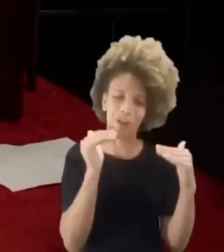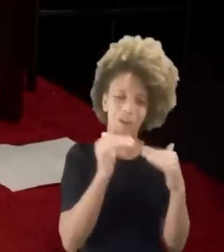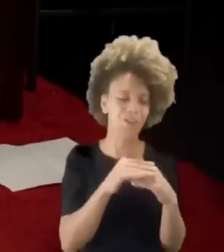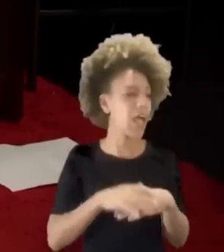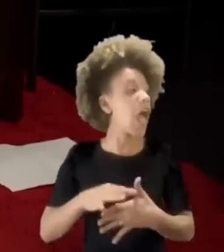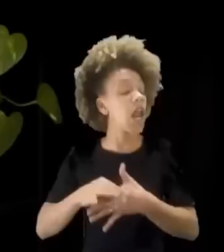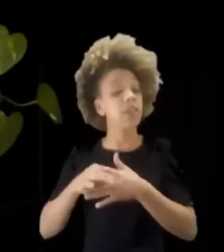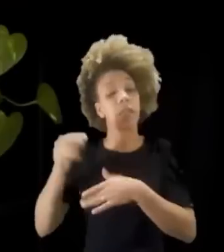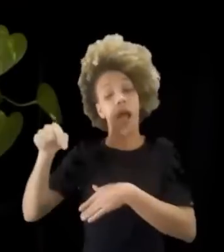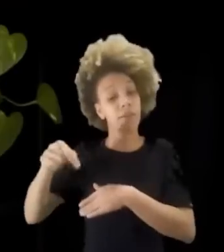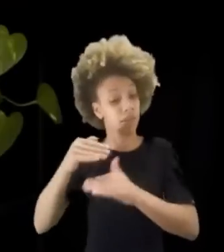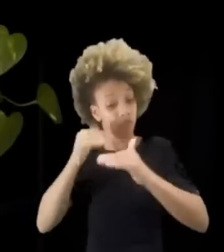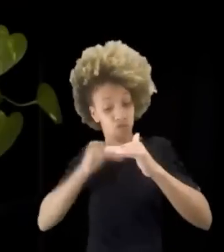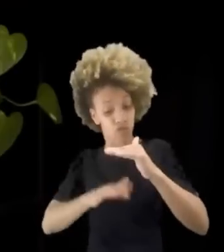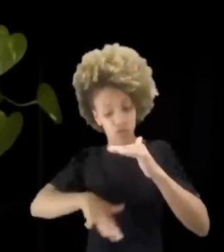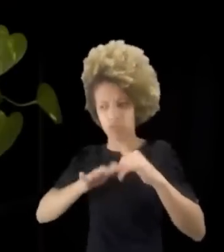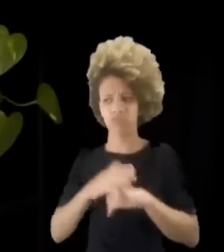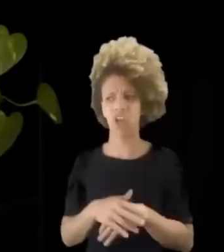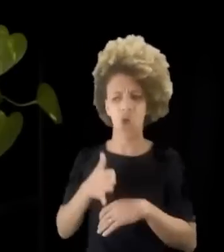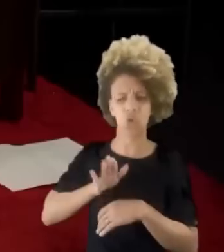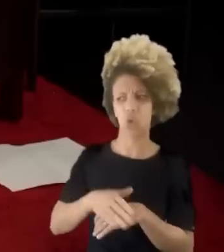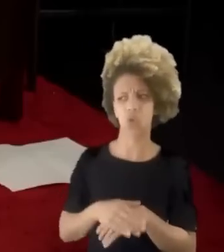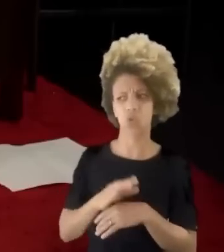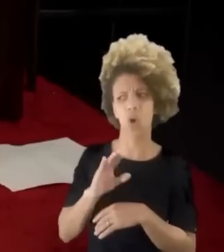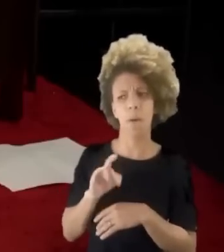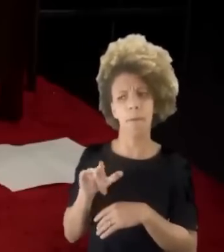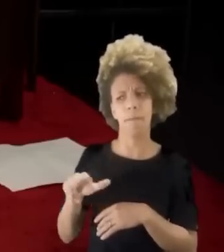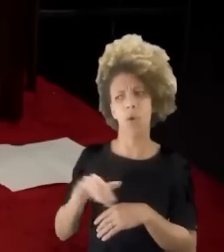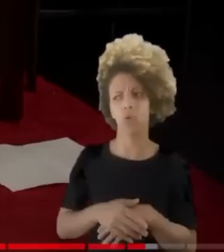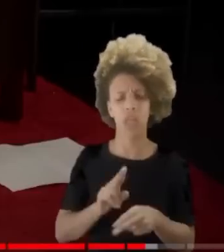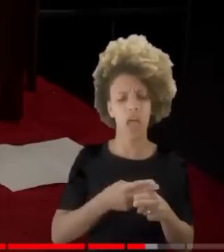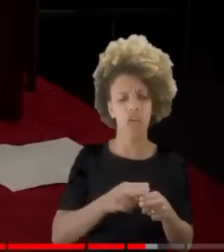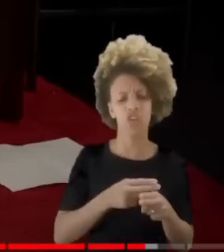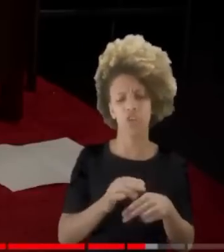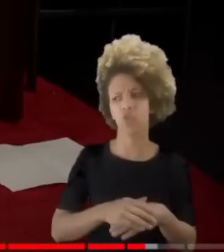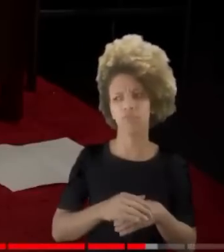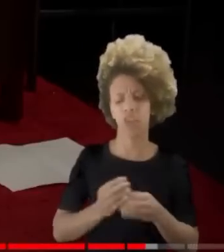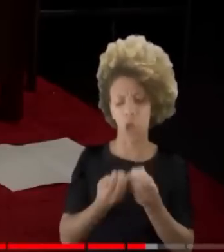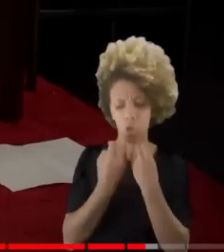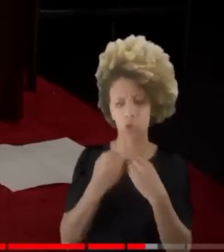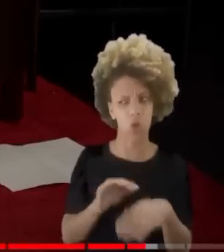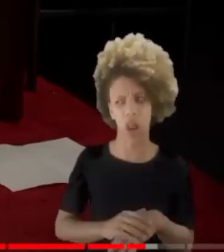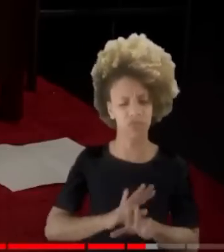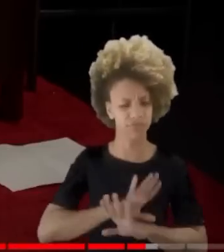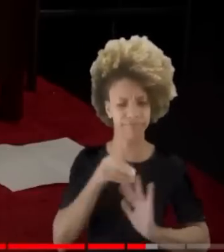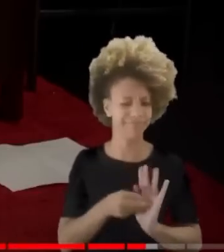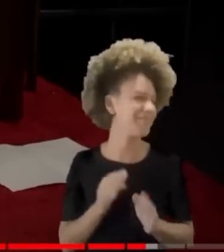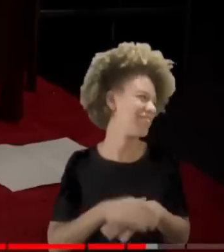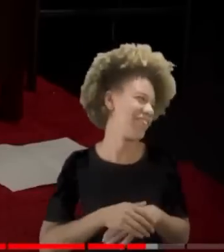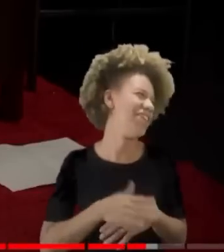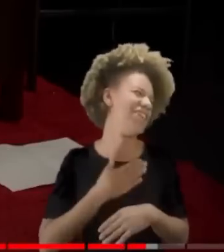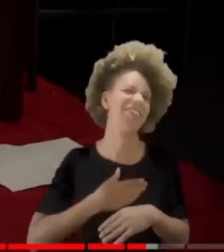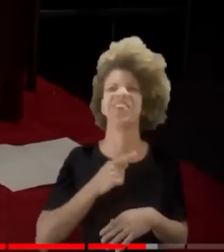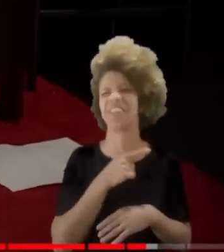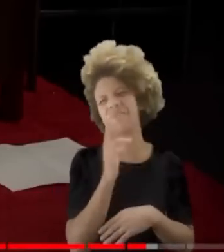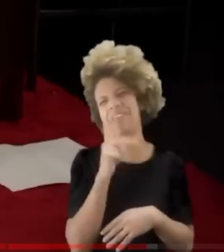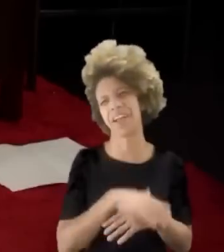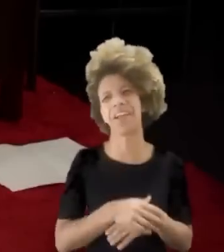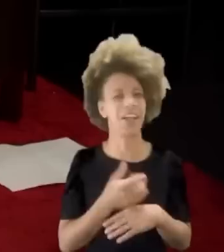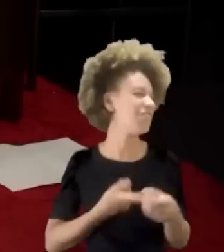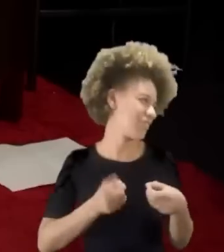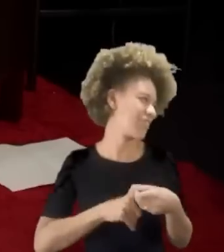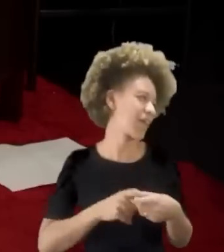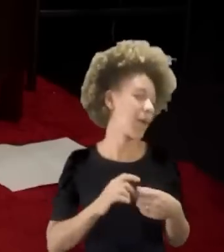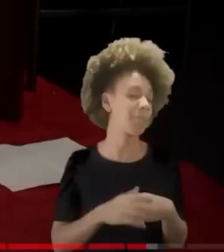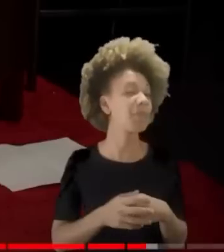concordo é quase como se fosse assim a lidera você tem que vir daqui de baixo Ah eu não gosto não o bolo pra mim de cenoura com chocolate Hahaha entendeu cara você para esse maluco